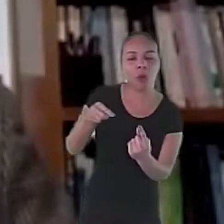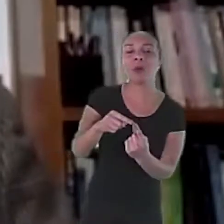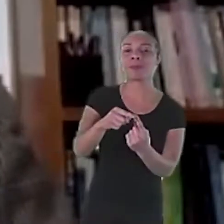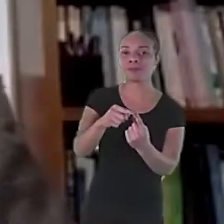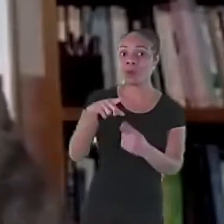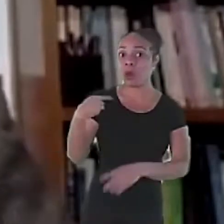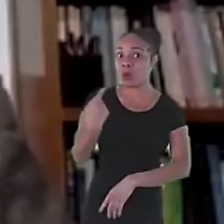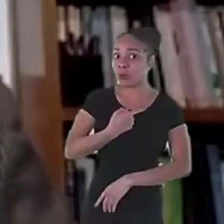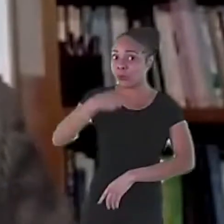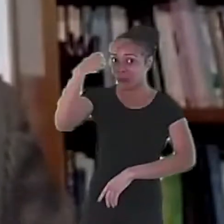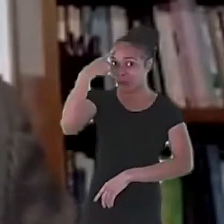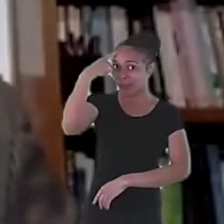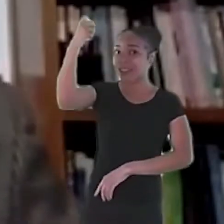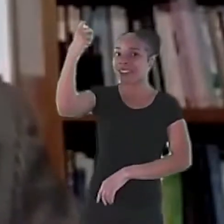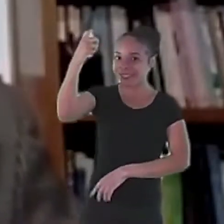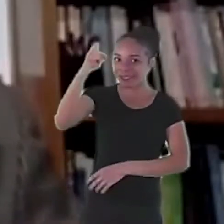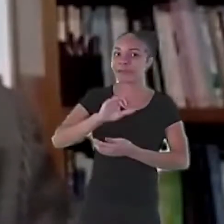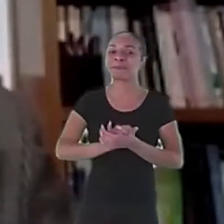ideia.